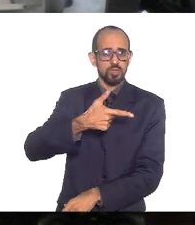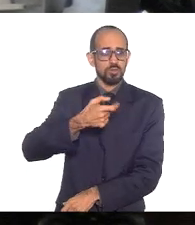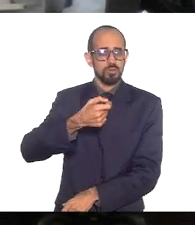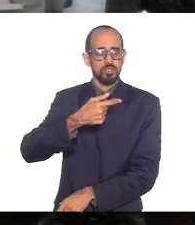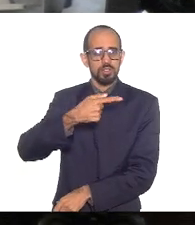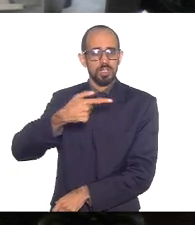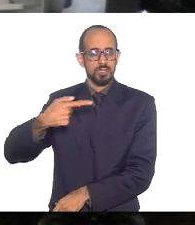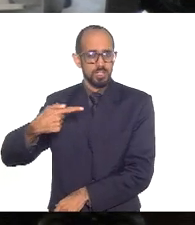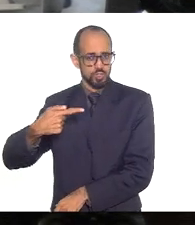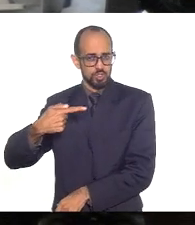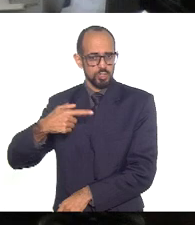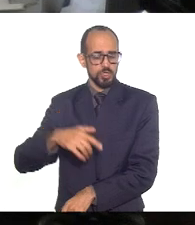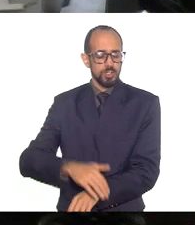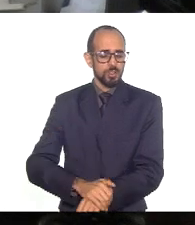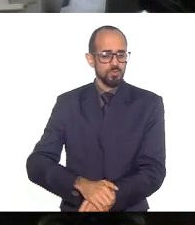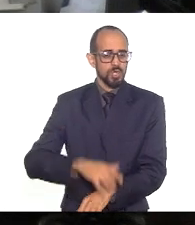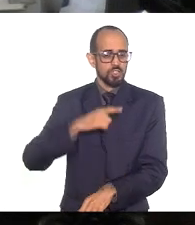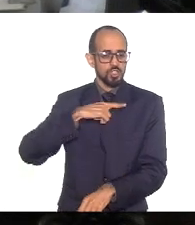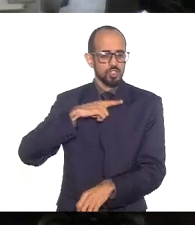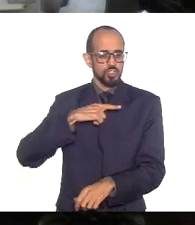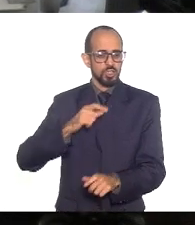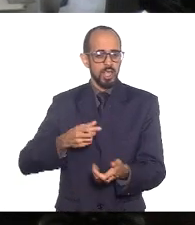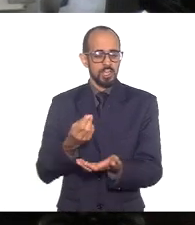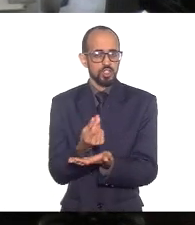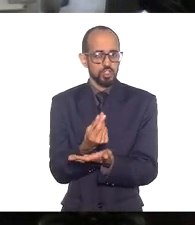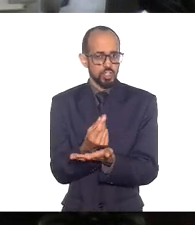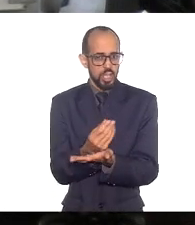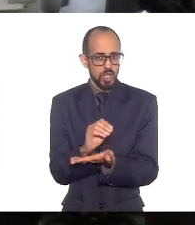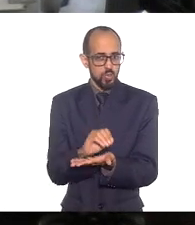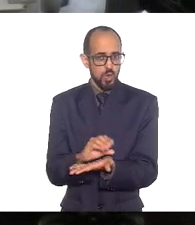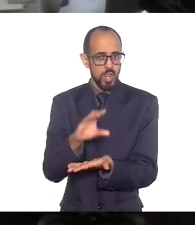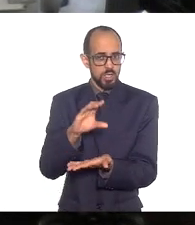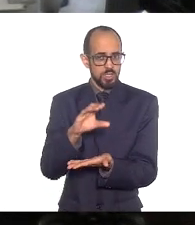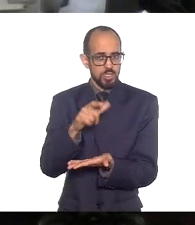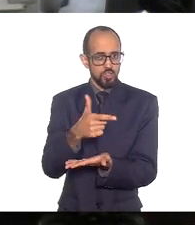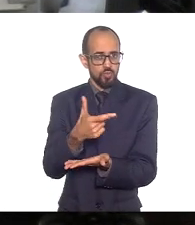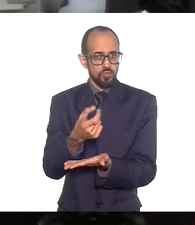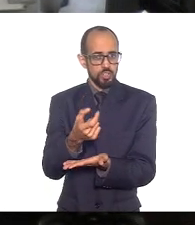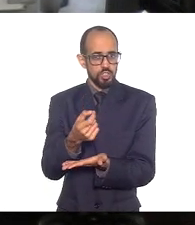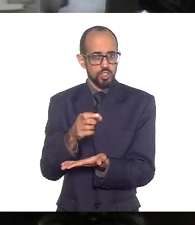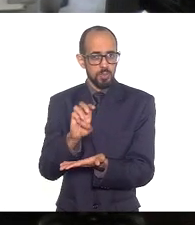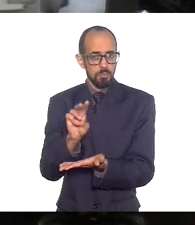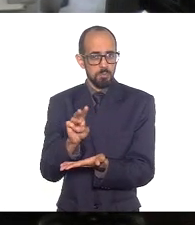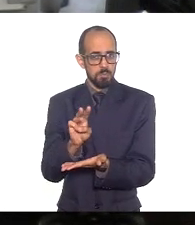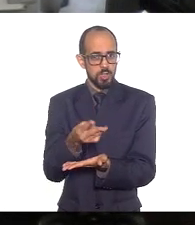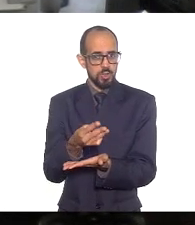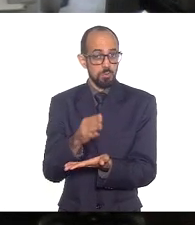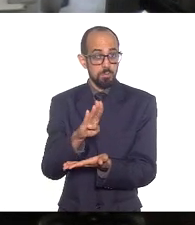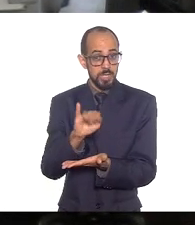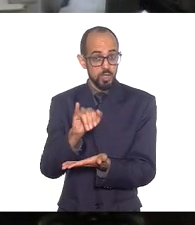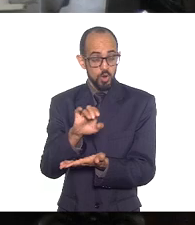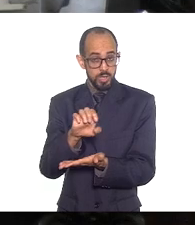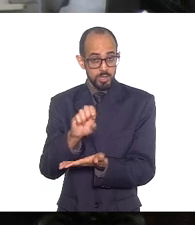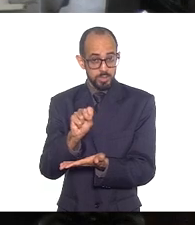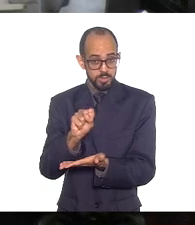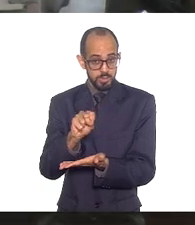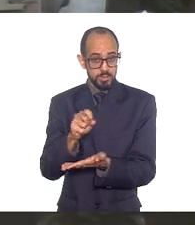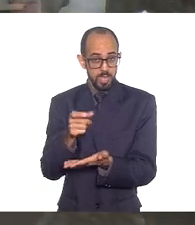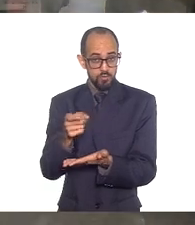17 temos recursos extras da ordem de quase 20 milhões a dívida da Conceição da distribuição da água da Cedae